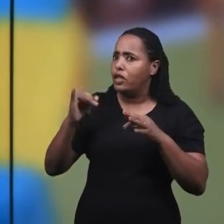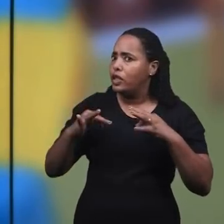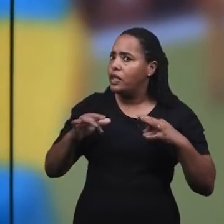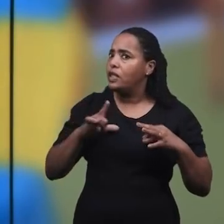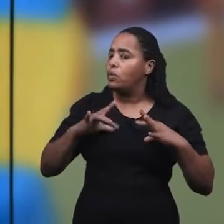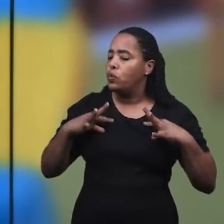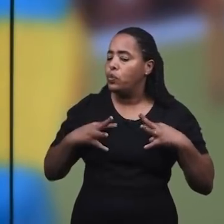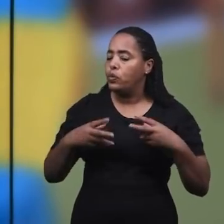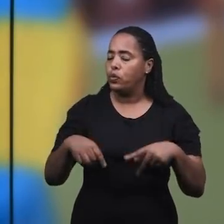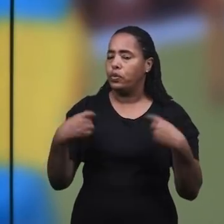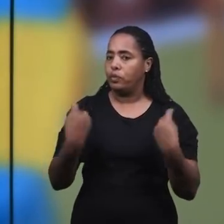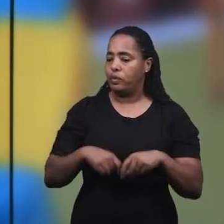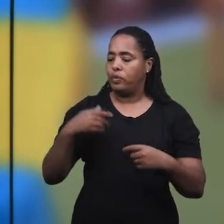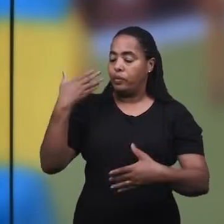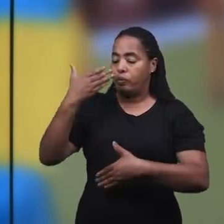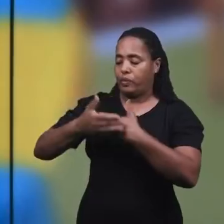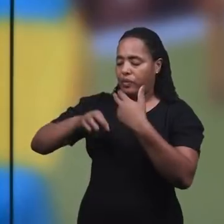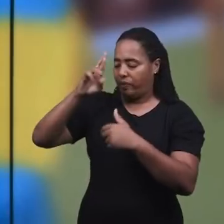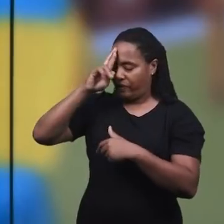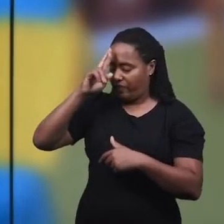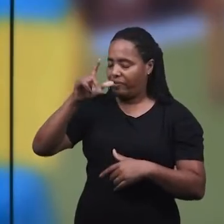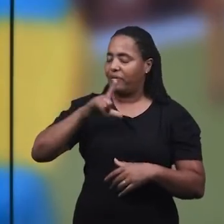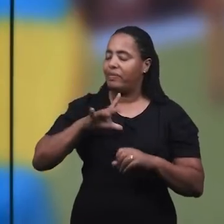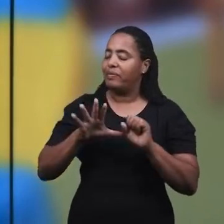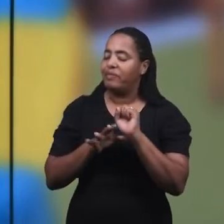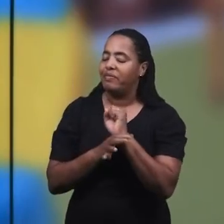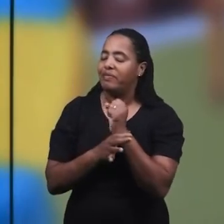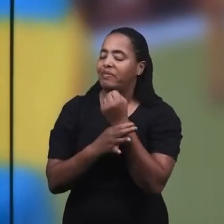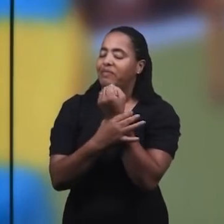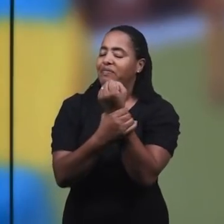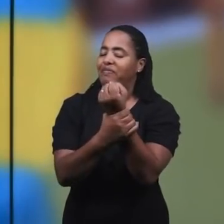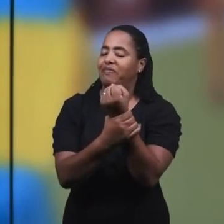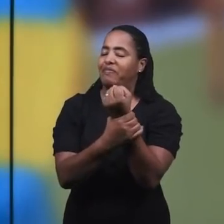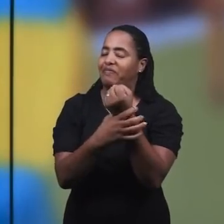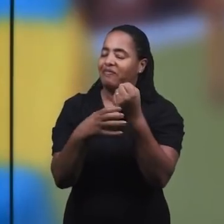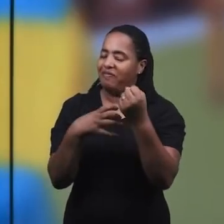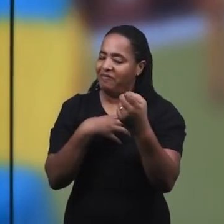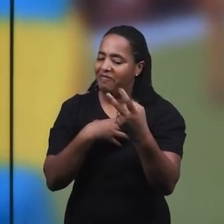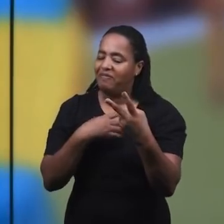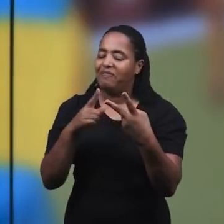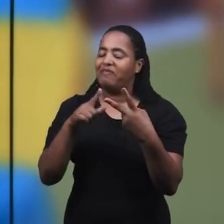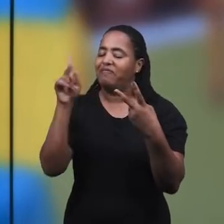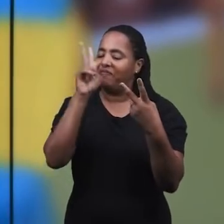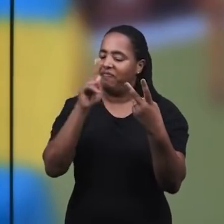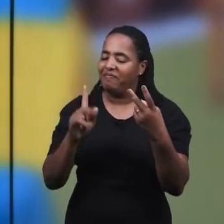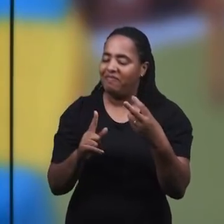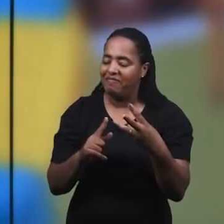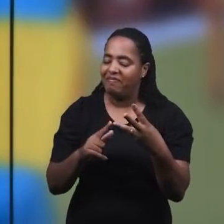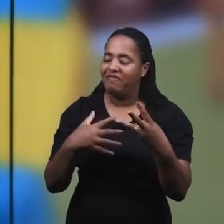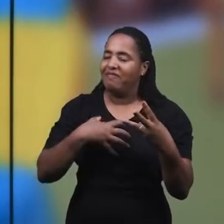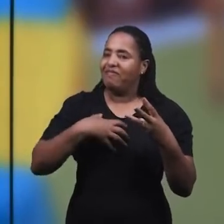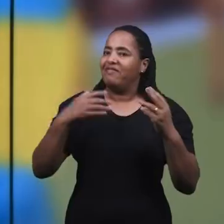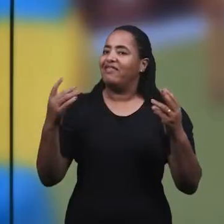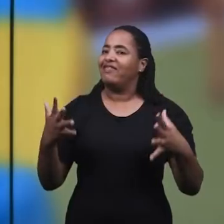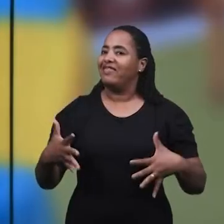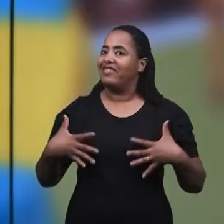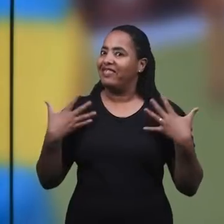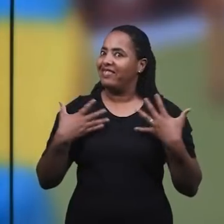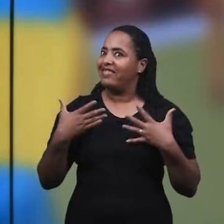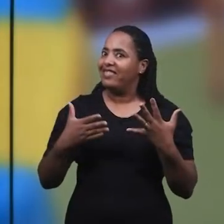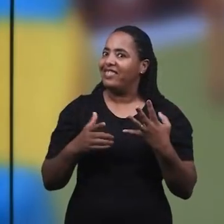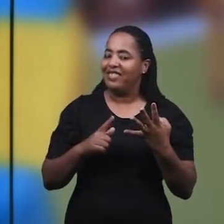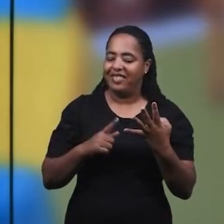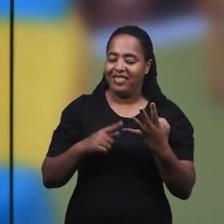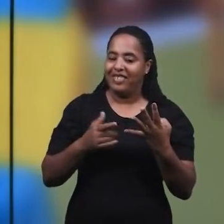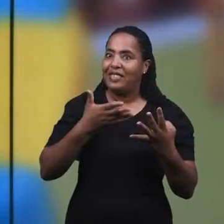precisamos. Na presença do Senhor, nós temos segurança, paz, alegria e o melhor, nós temos a